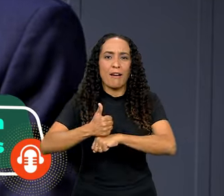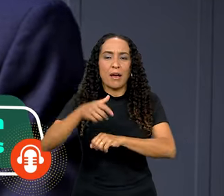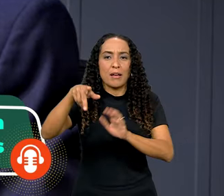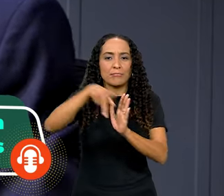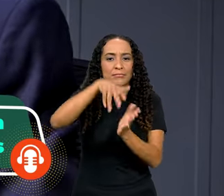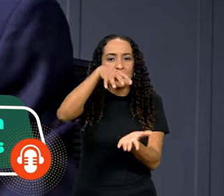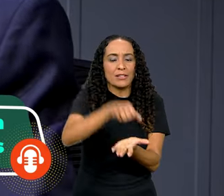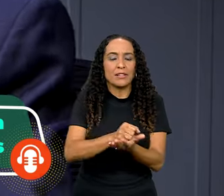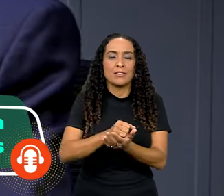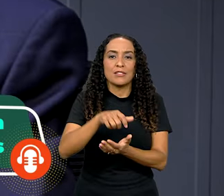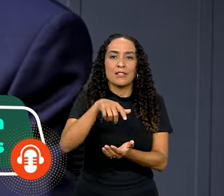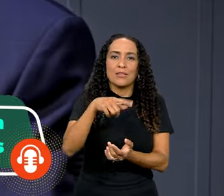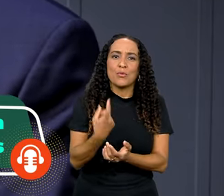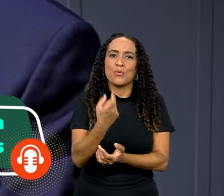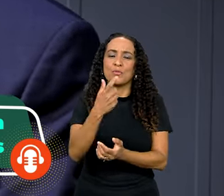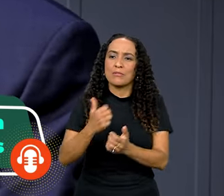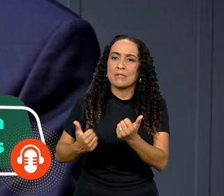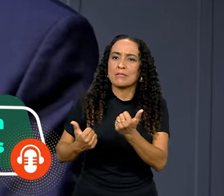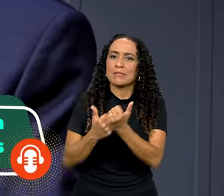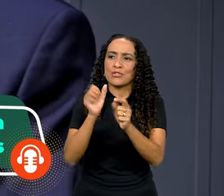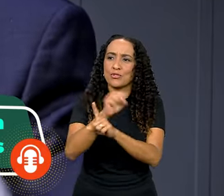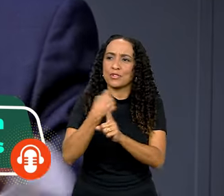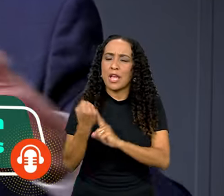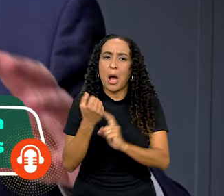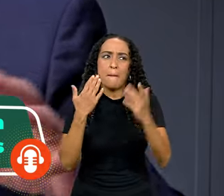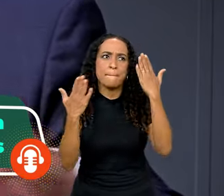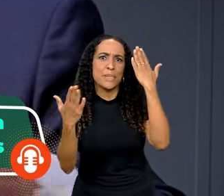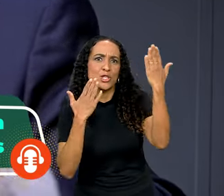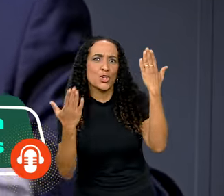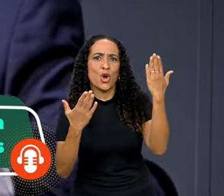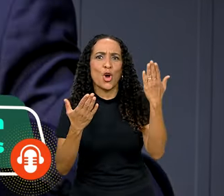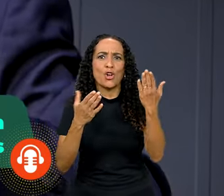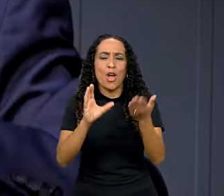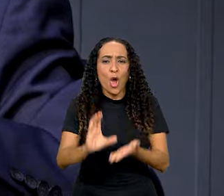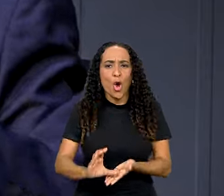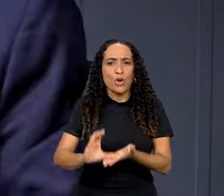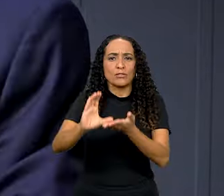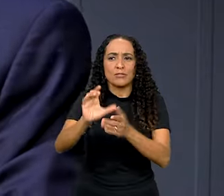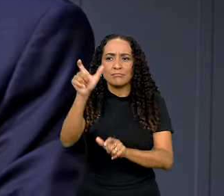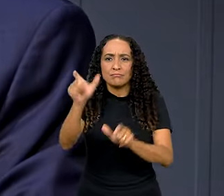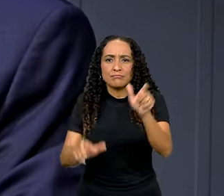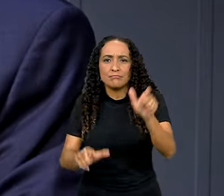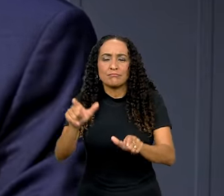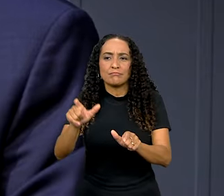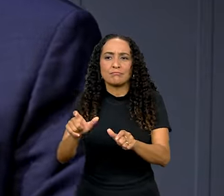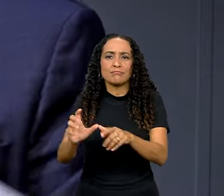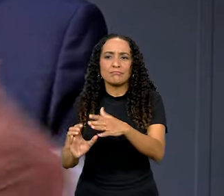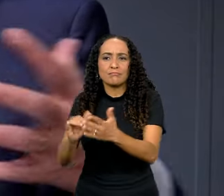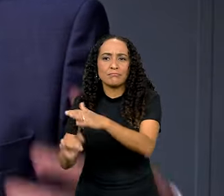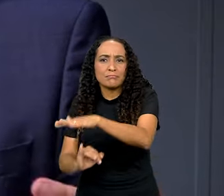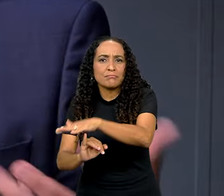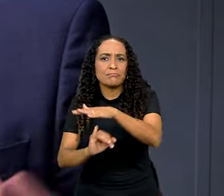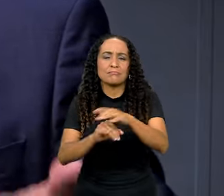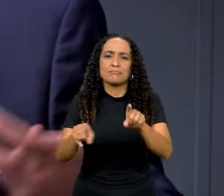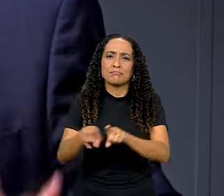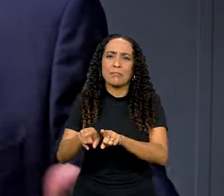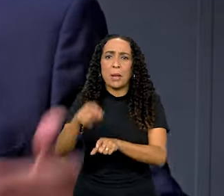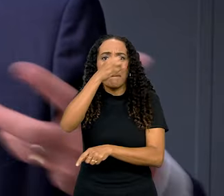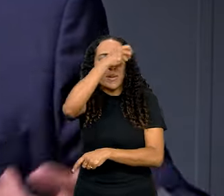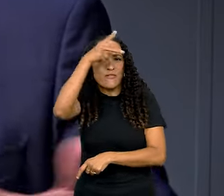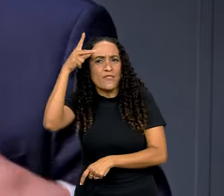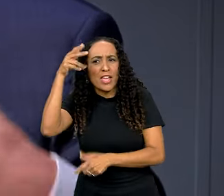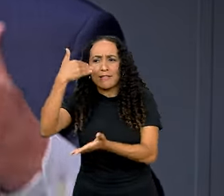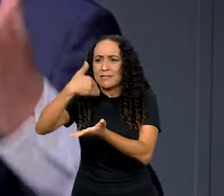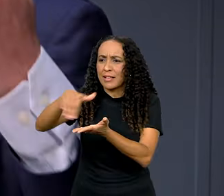cadastro assistentes sociais psicólogos são os conselhos são as pessoas das entidades ali os